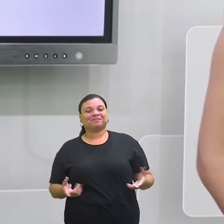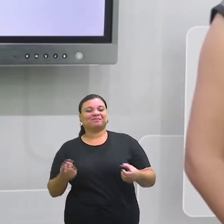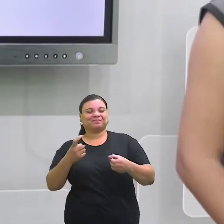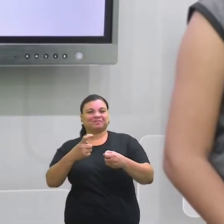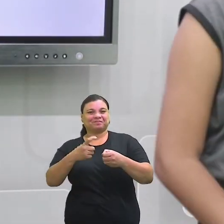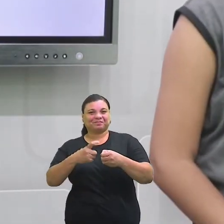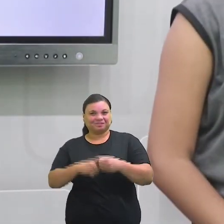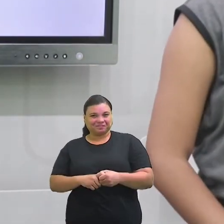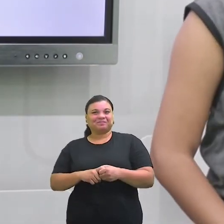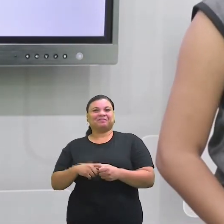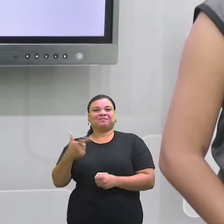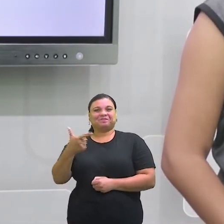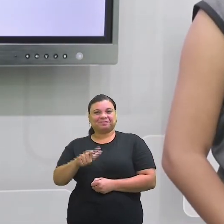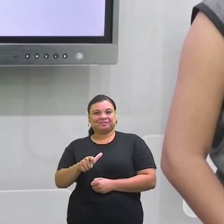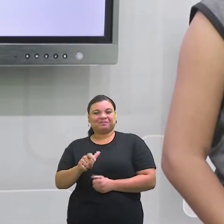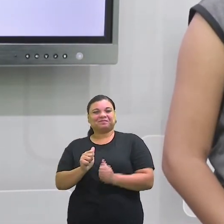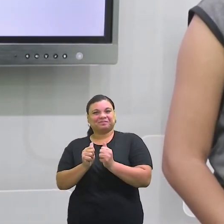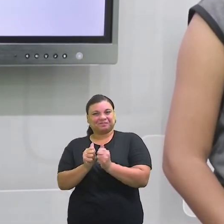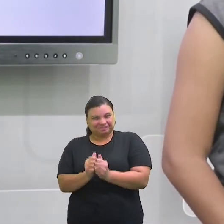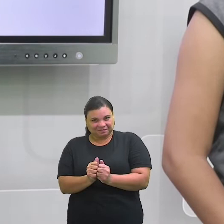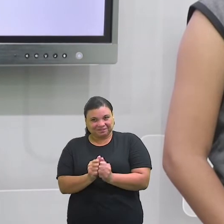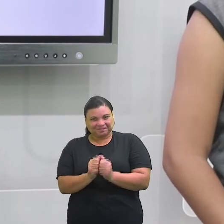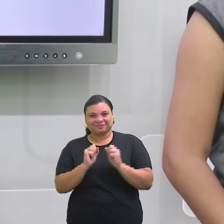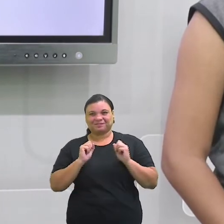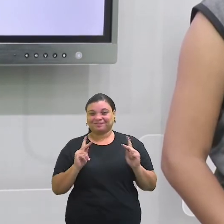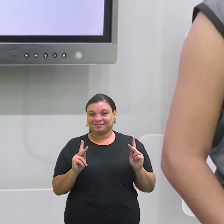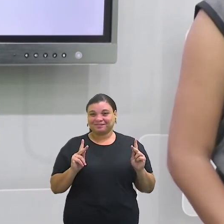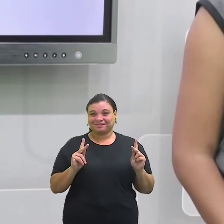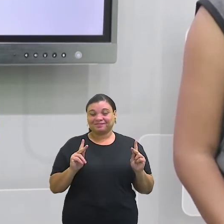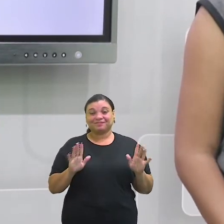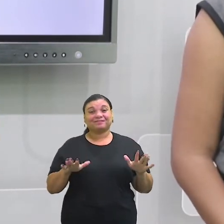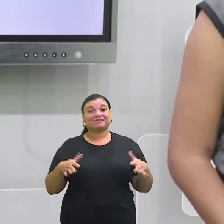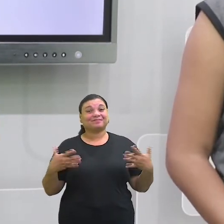Voltamos, pessoal. Então,